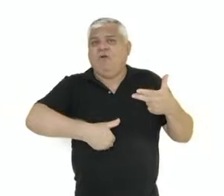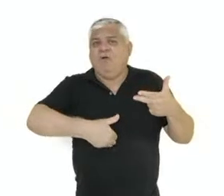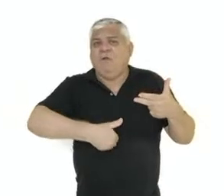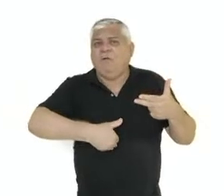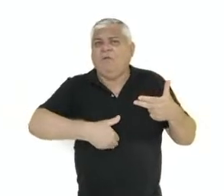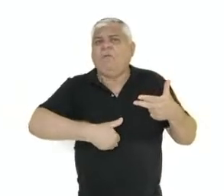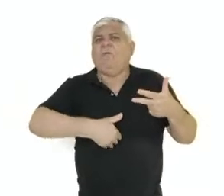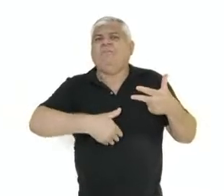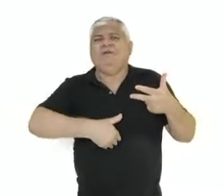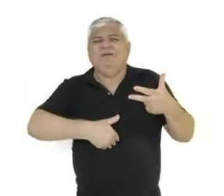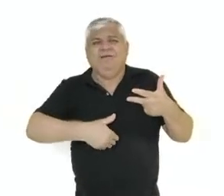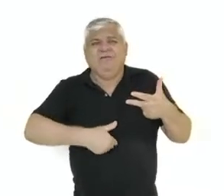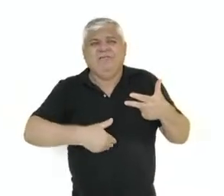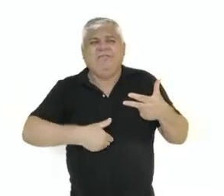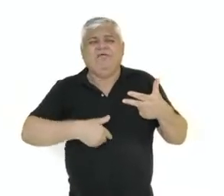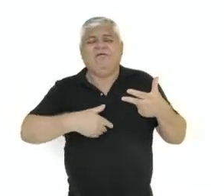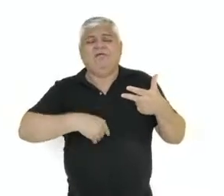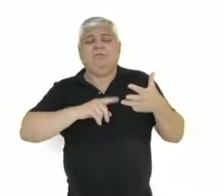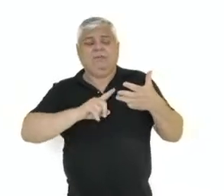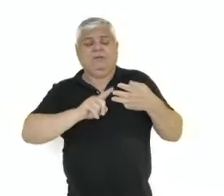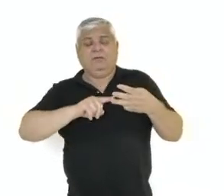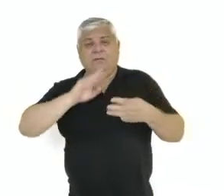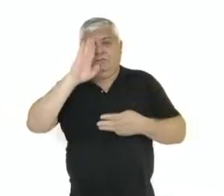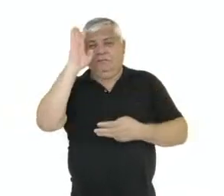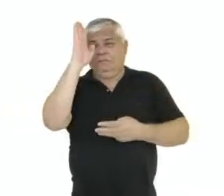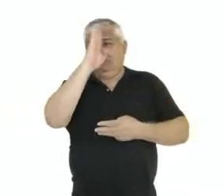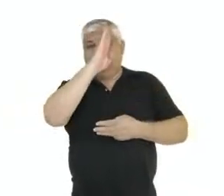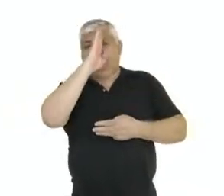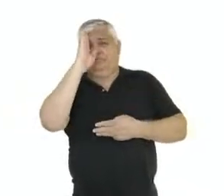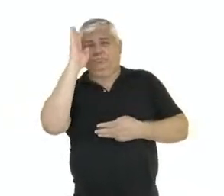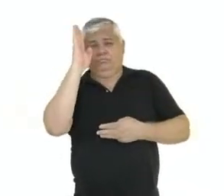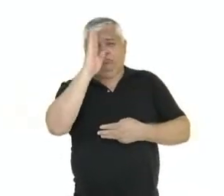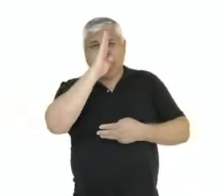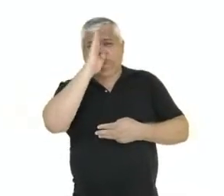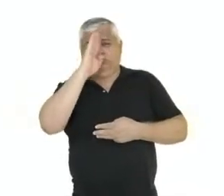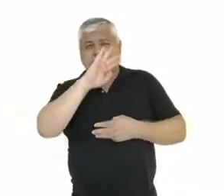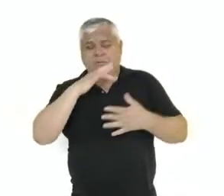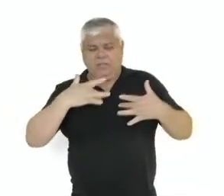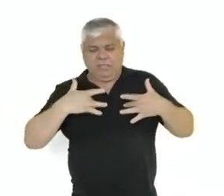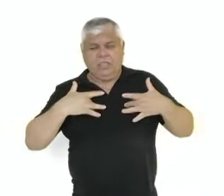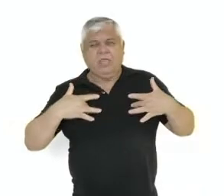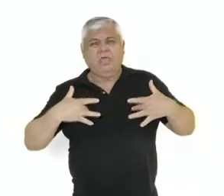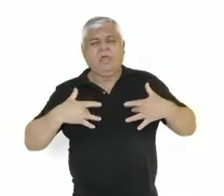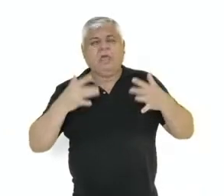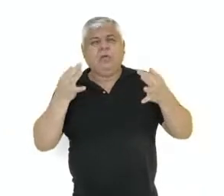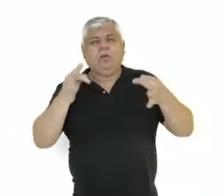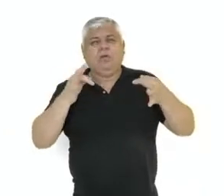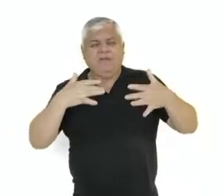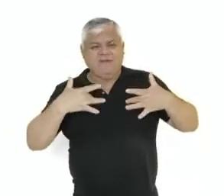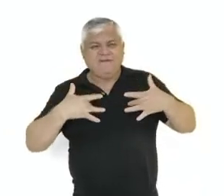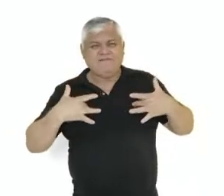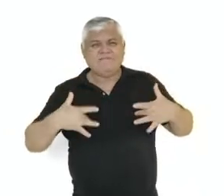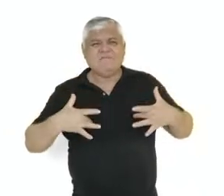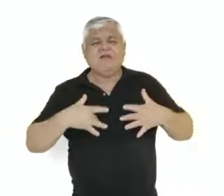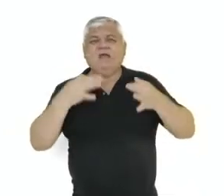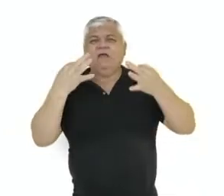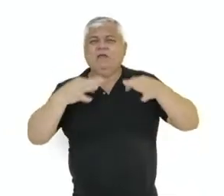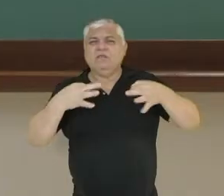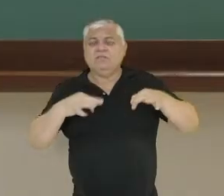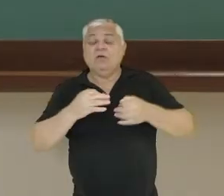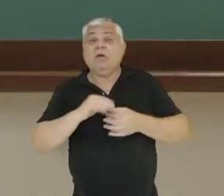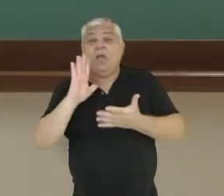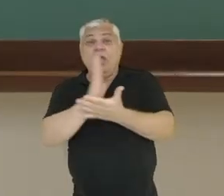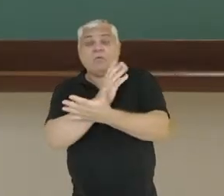Algumas sentem tontura, sentem as mamas, né, os seios sensíveis, algumas já